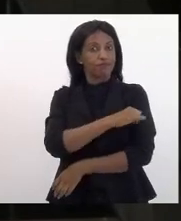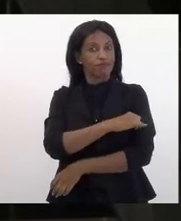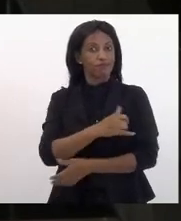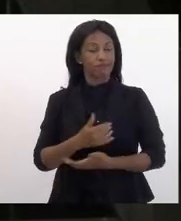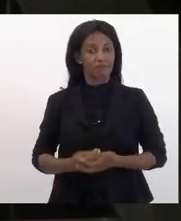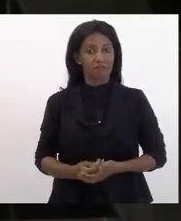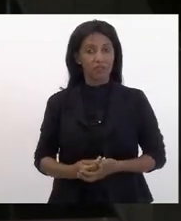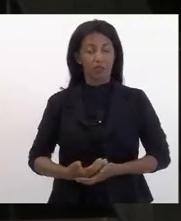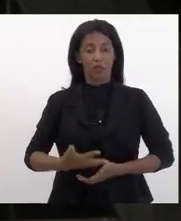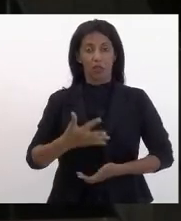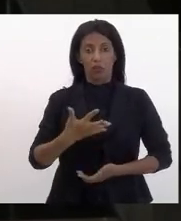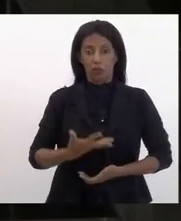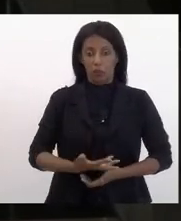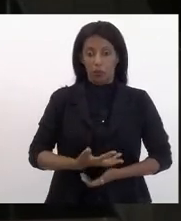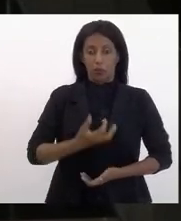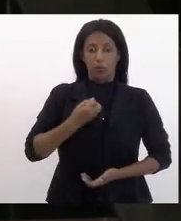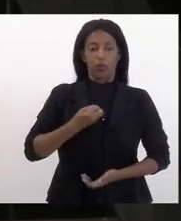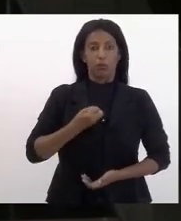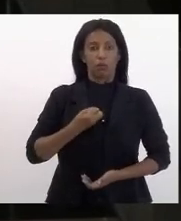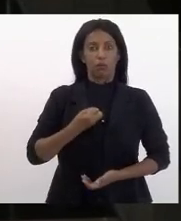foi surpreendido